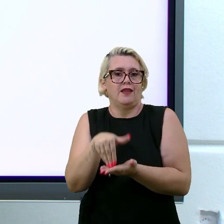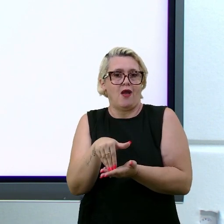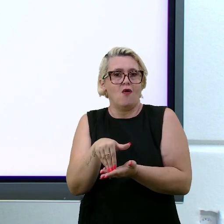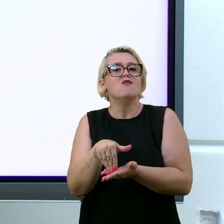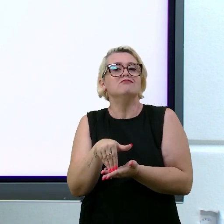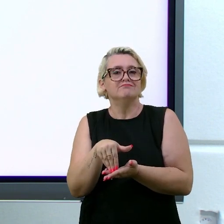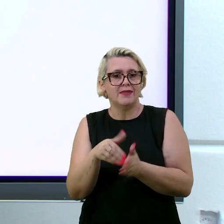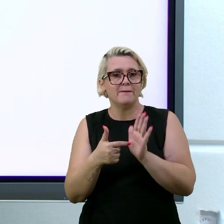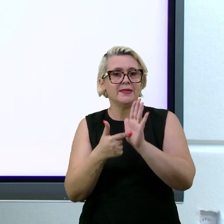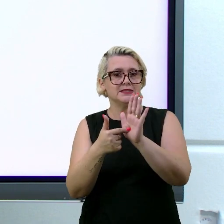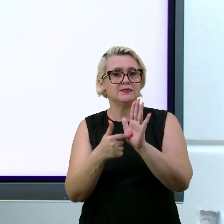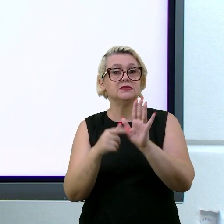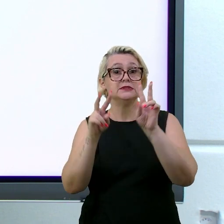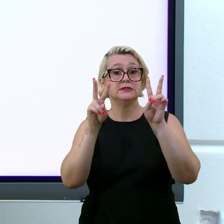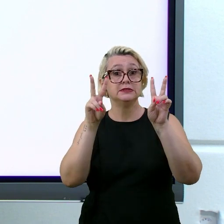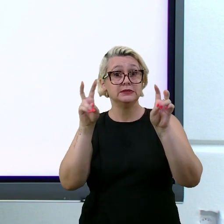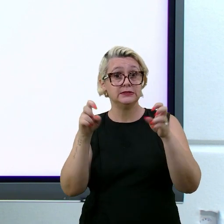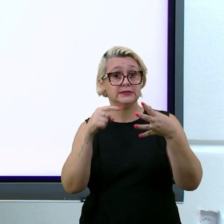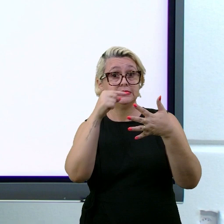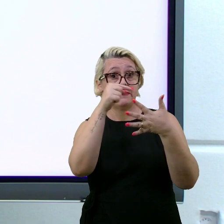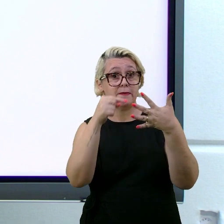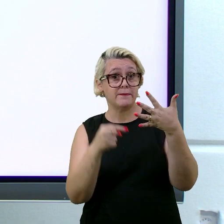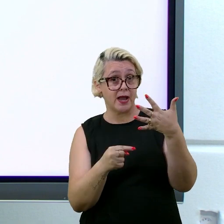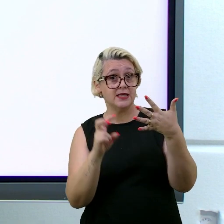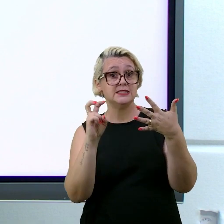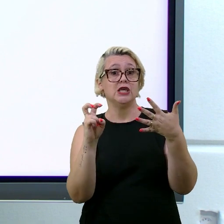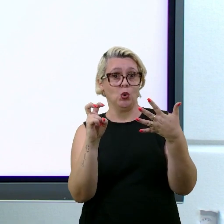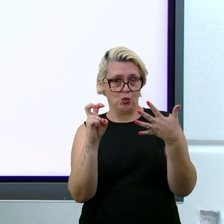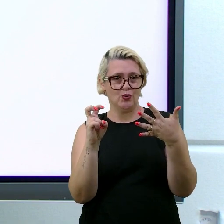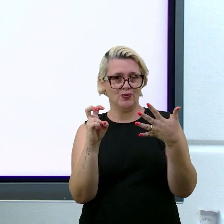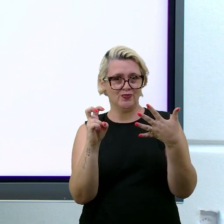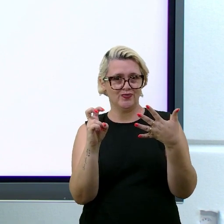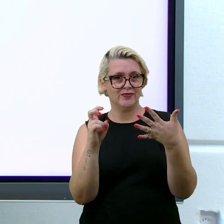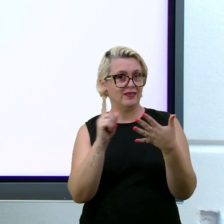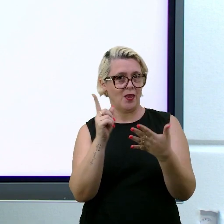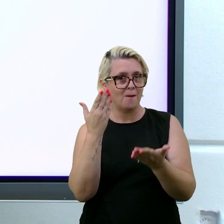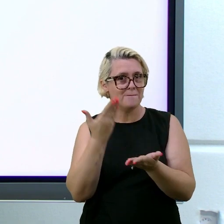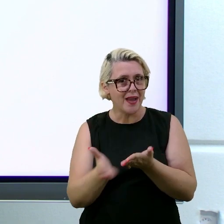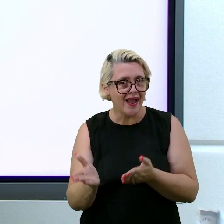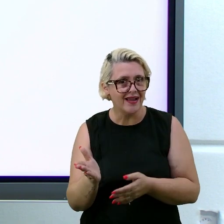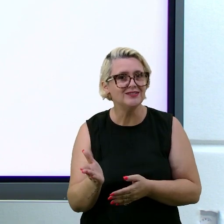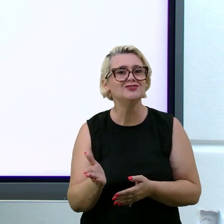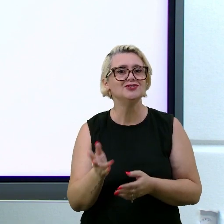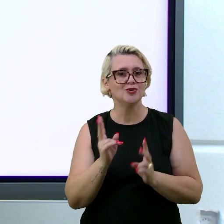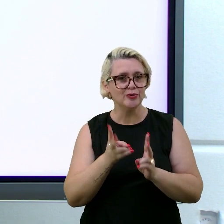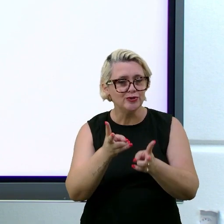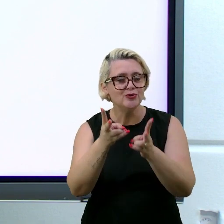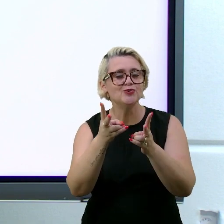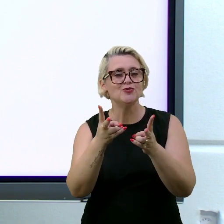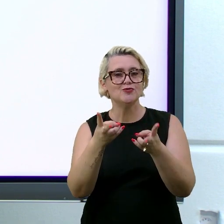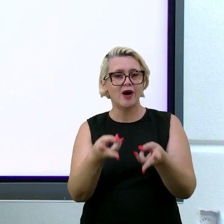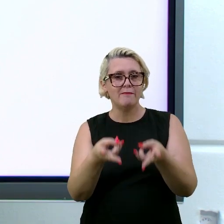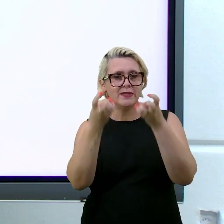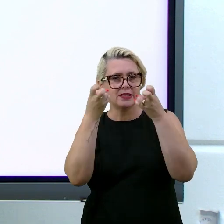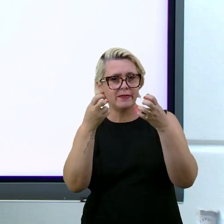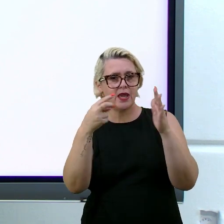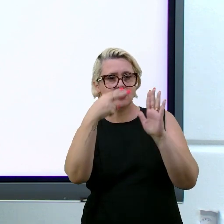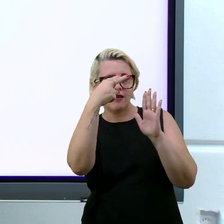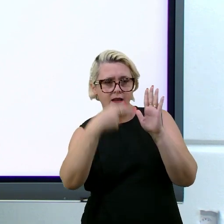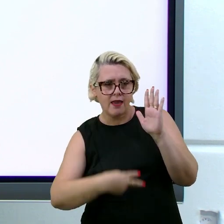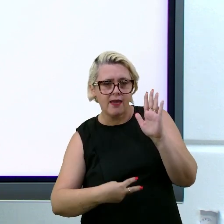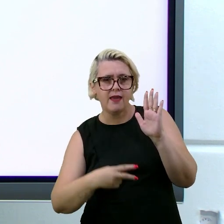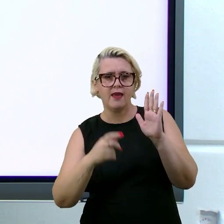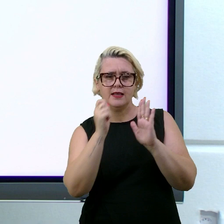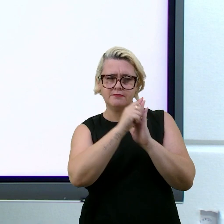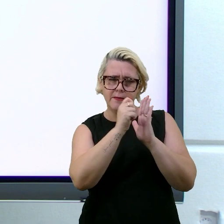com a apresentação dos 5 elementos lá na conclusão. Então, não percam. E observem tudo isso, observe o